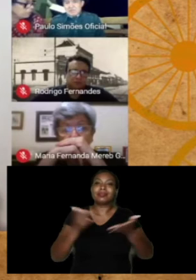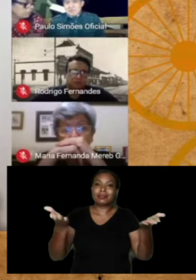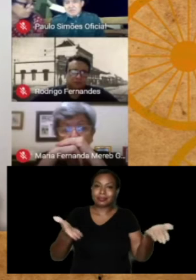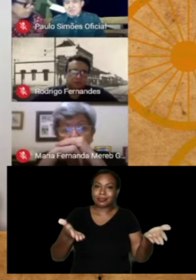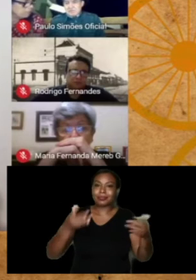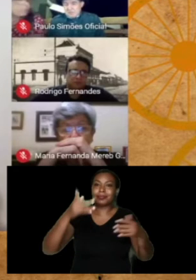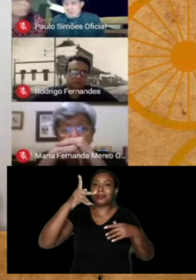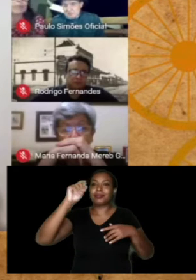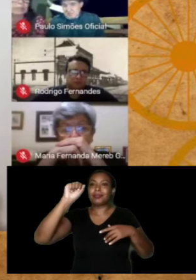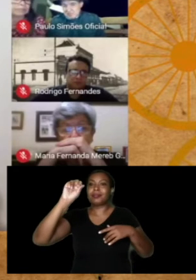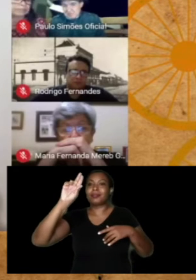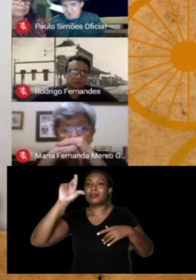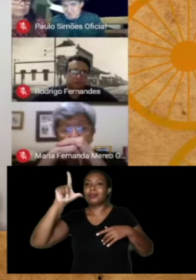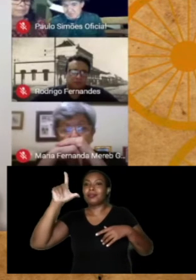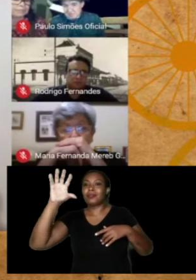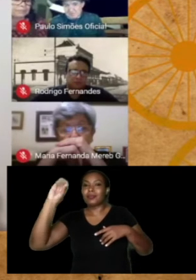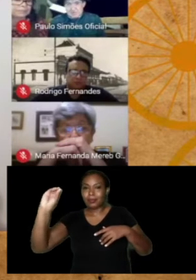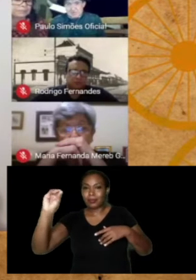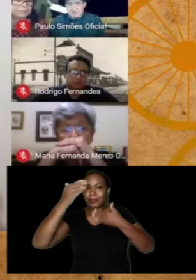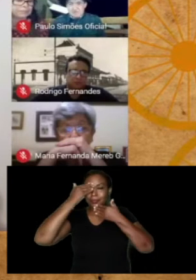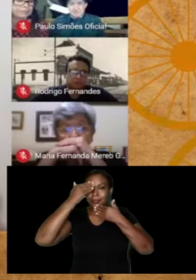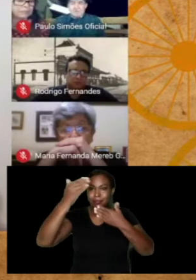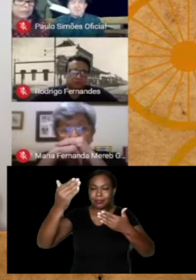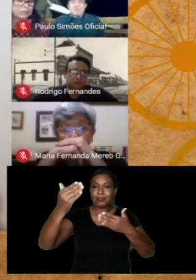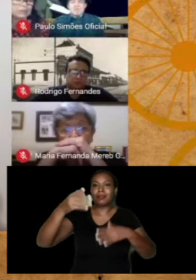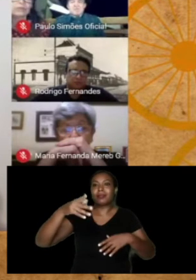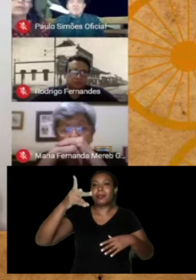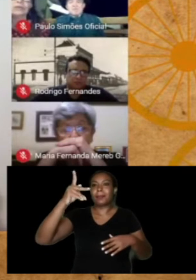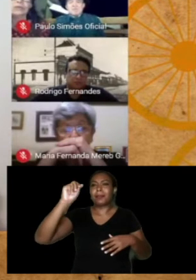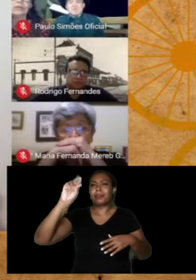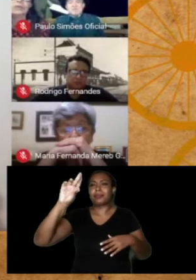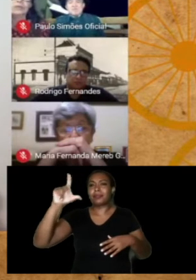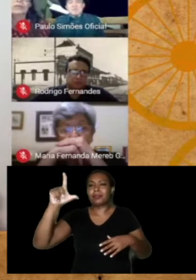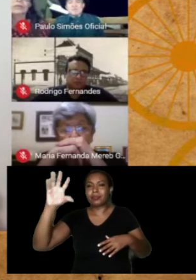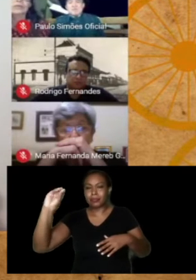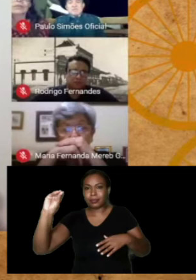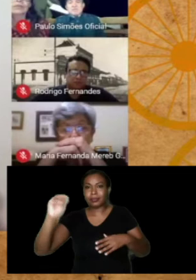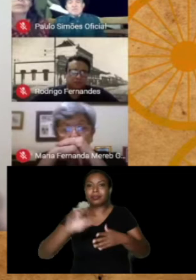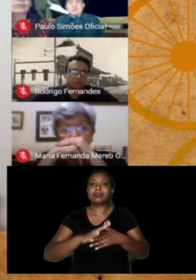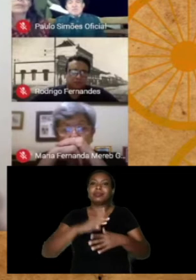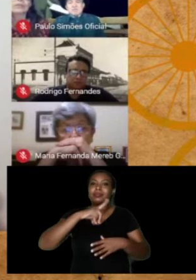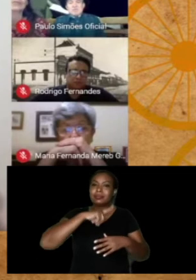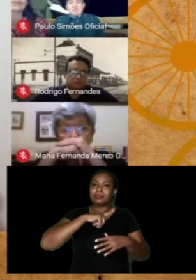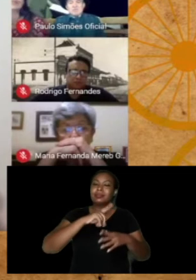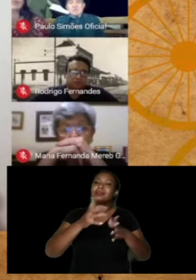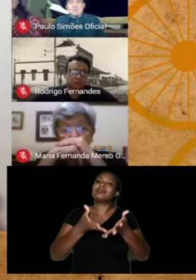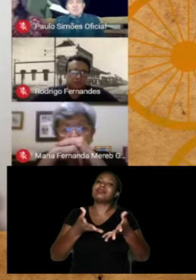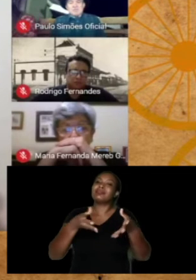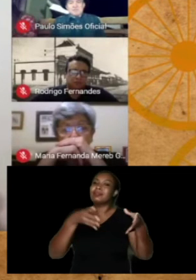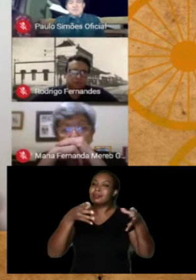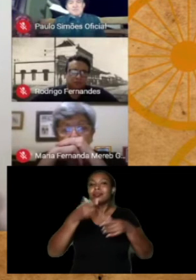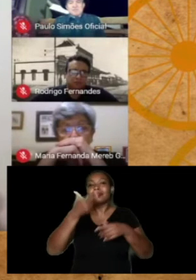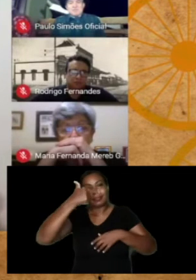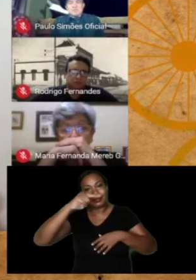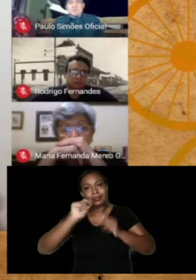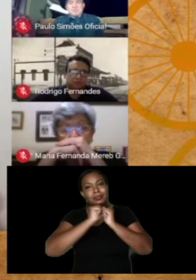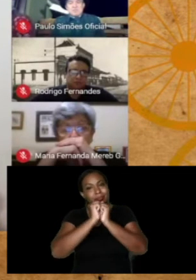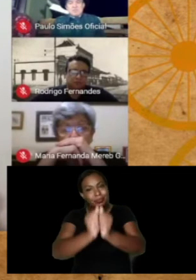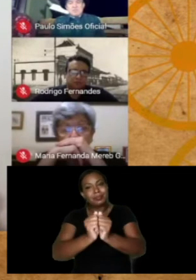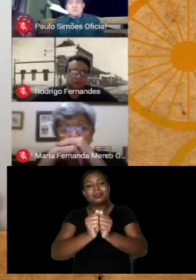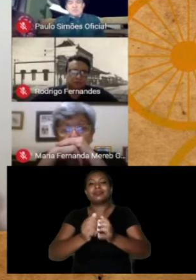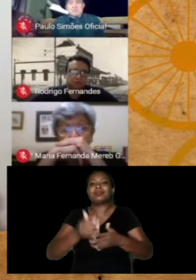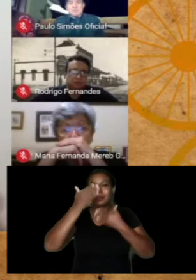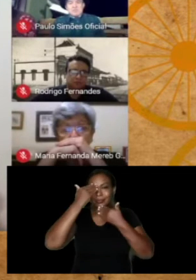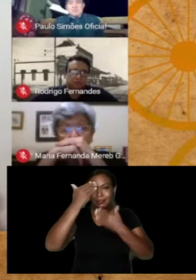Com vocês, Paulo Simões. Muito obrigado, Paulinho, pelo seu aceite, por estar aqui conosco mais uma vez.